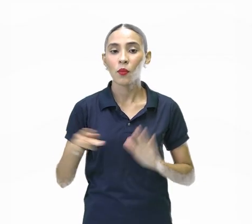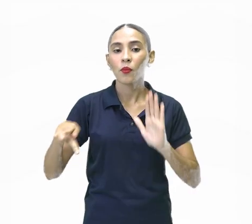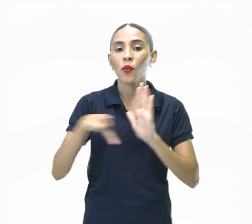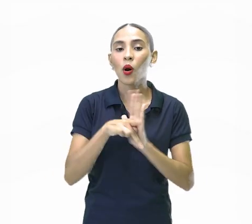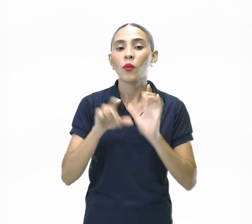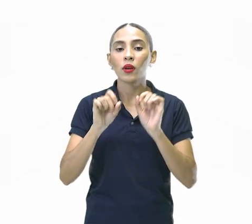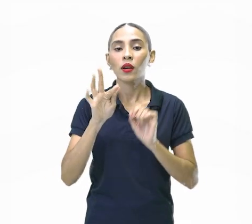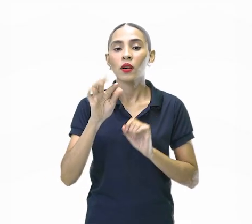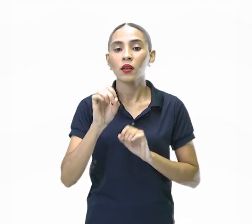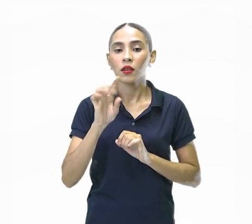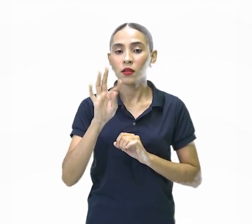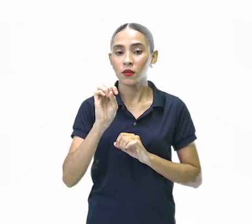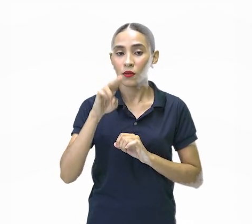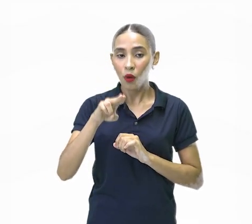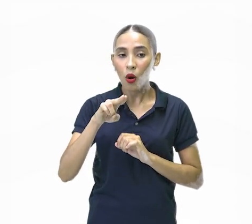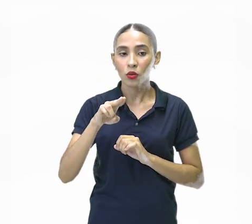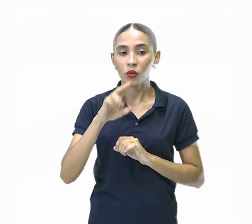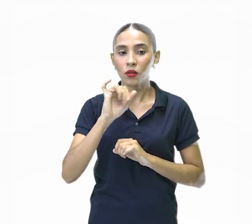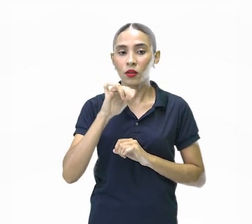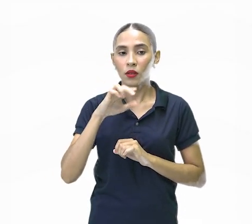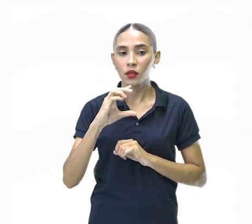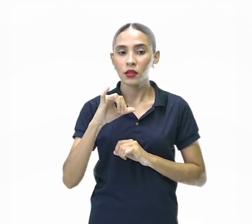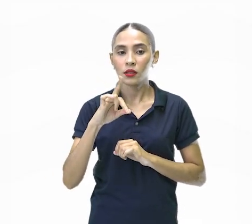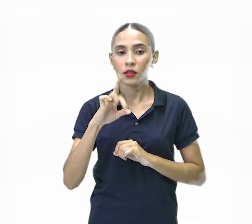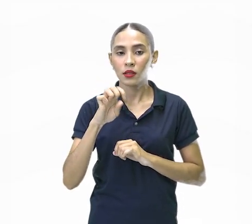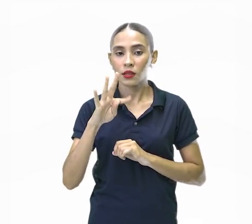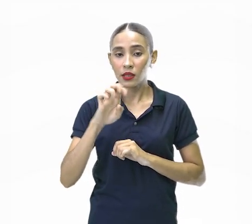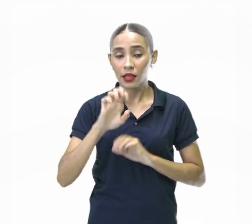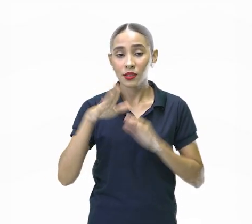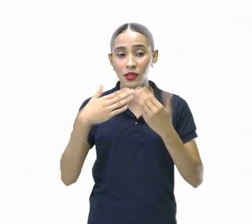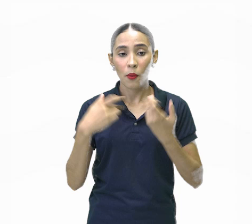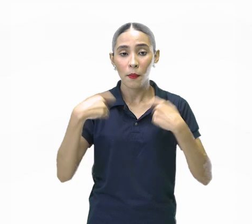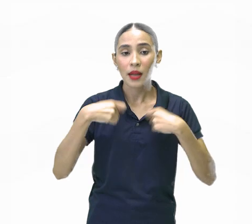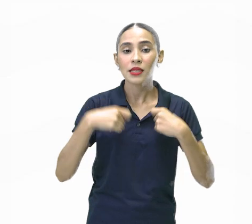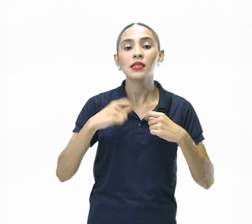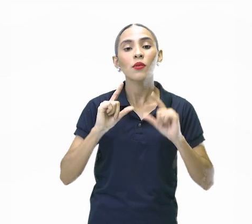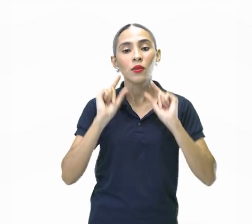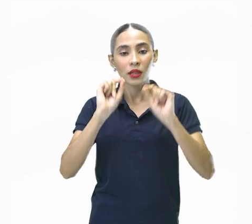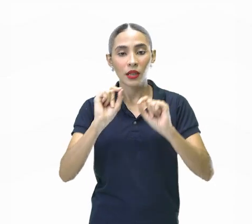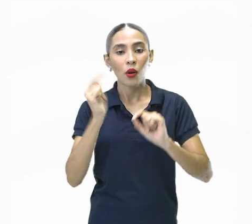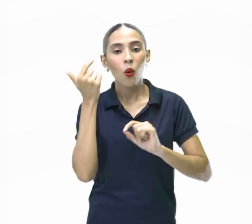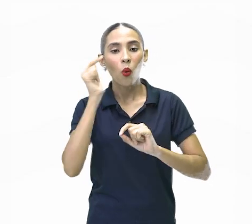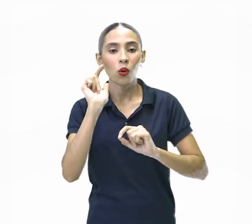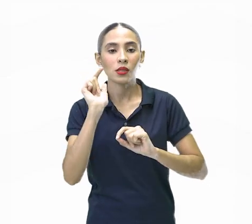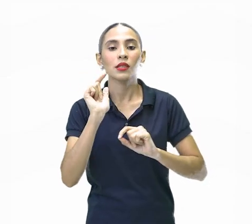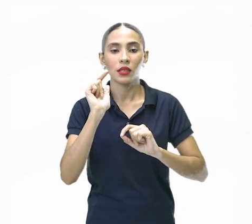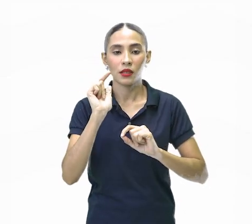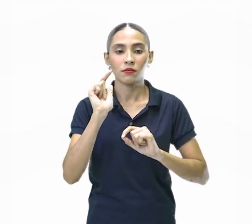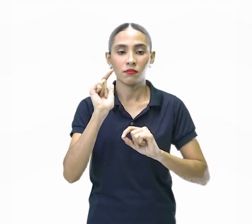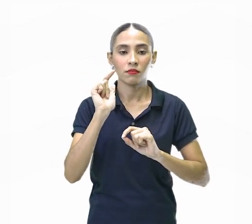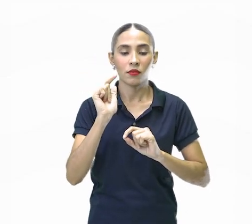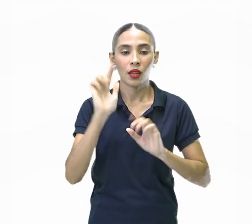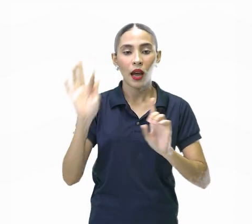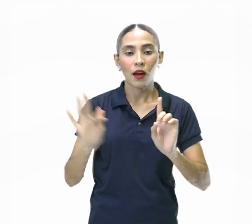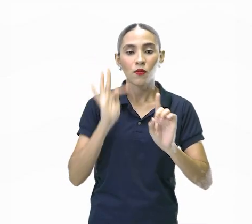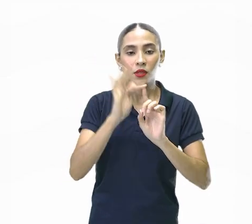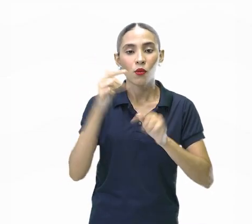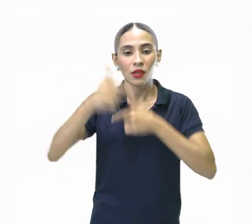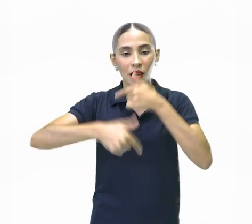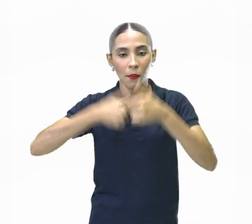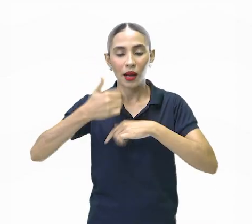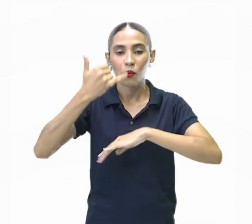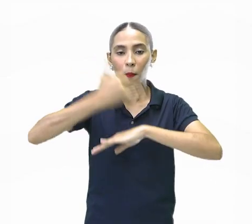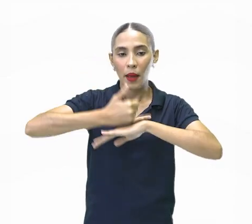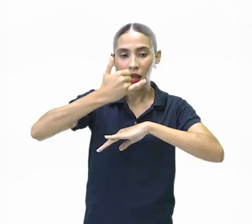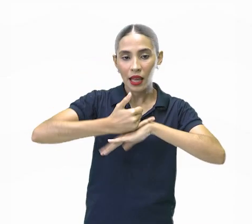proveniente do fóton incidente, e esta deve ser suficiente para superar a função trabalho do